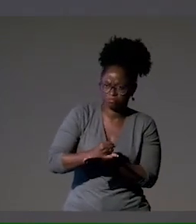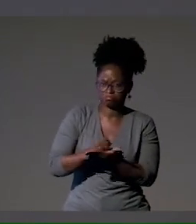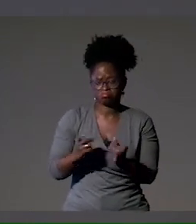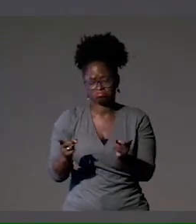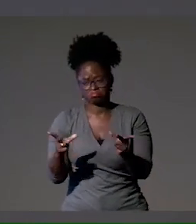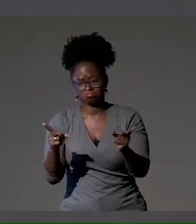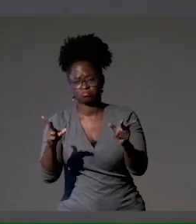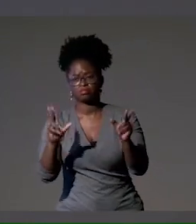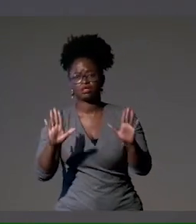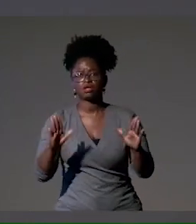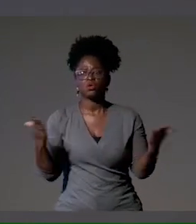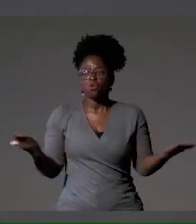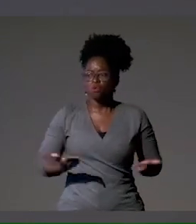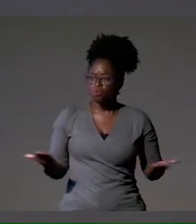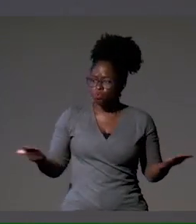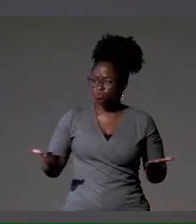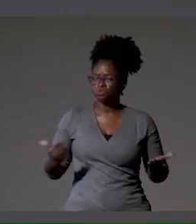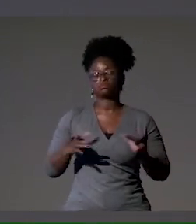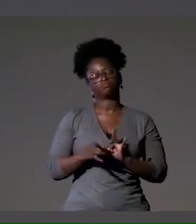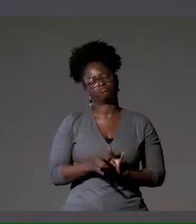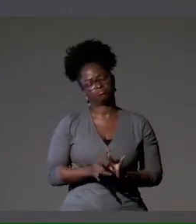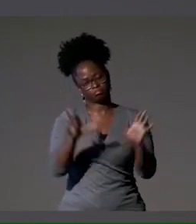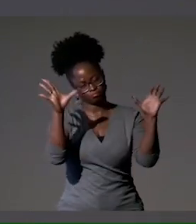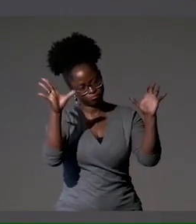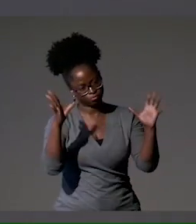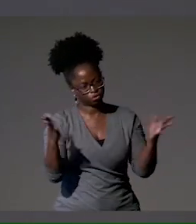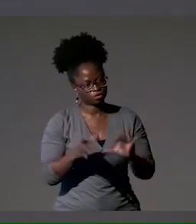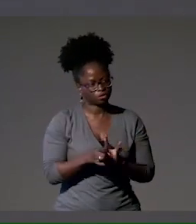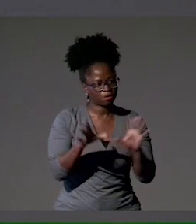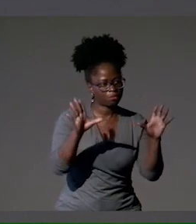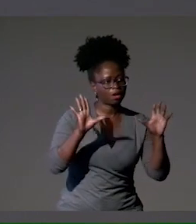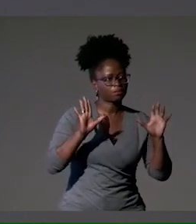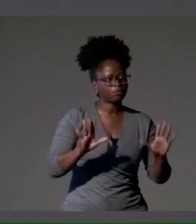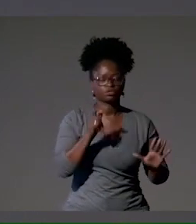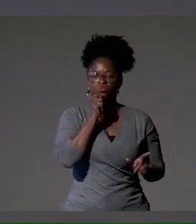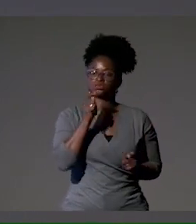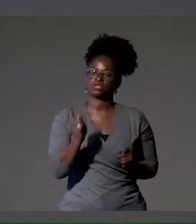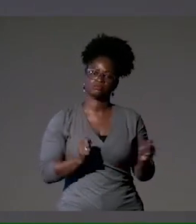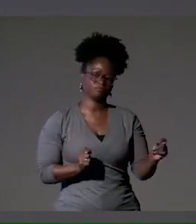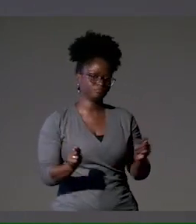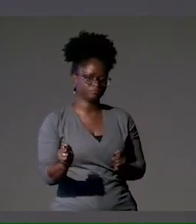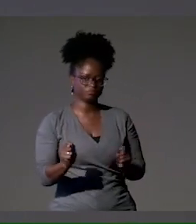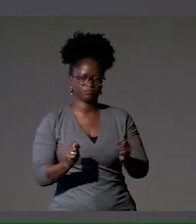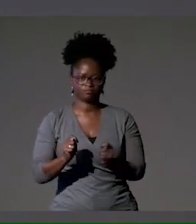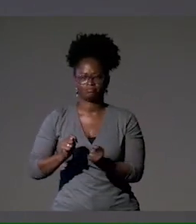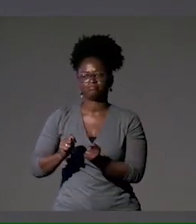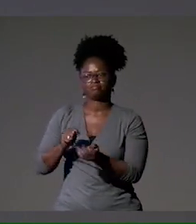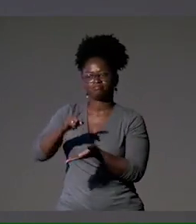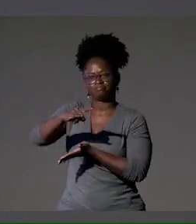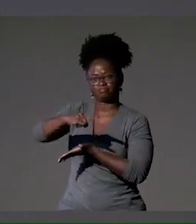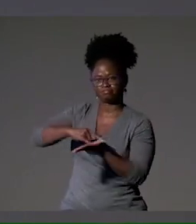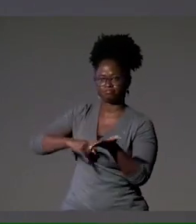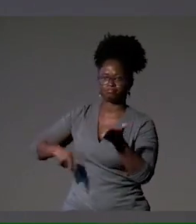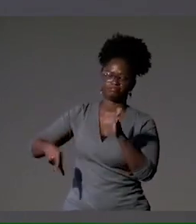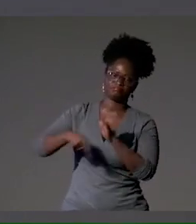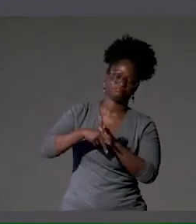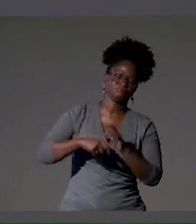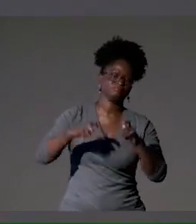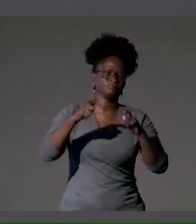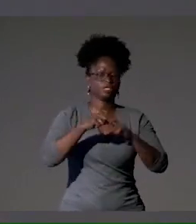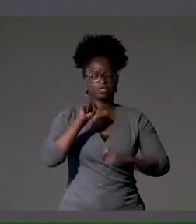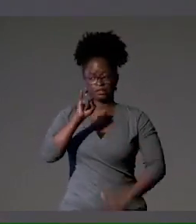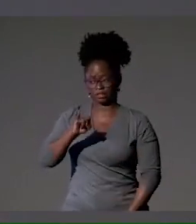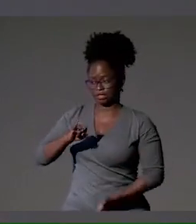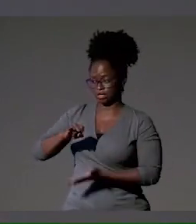enfim. Aí, hoje, ela é autorizada, mas não está bem regulamentada a prescrição. Então, se o